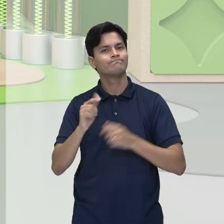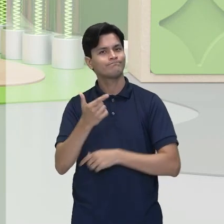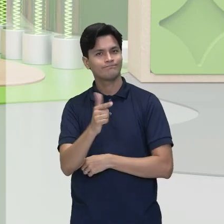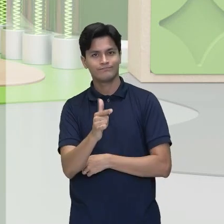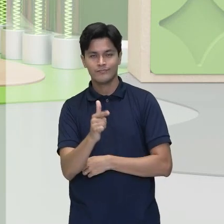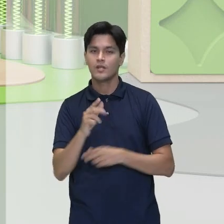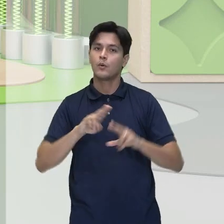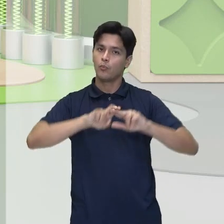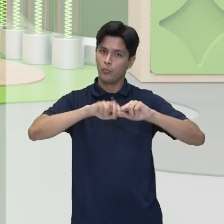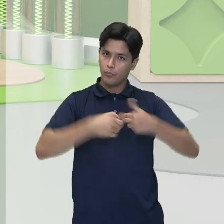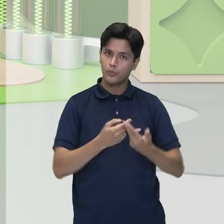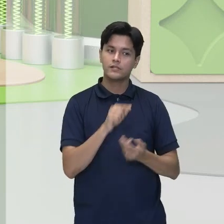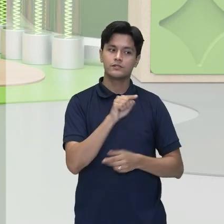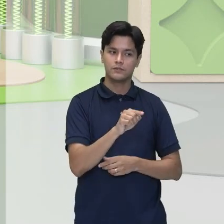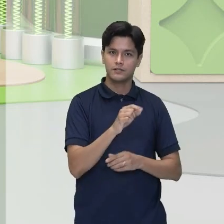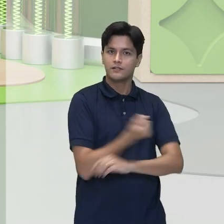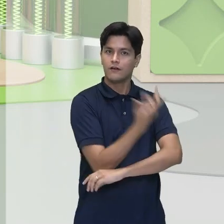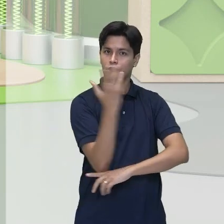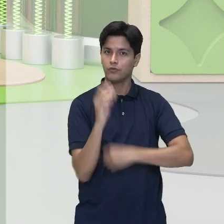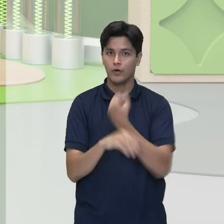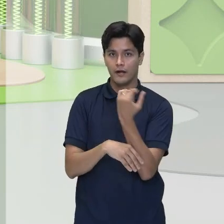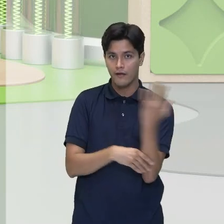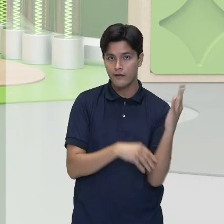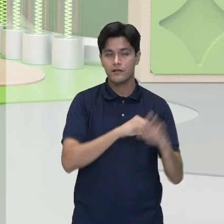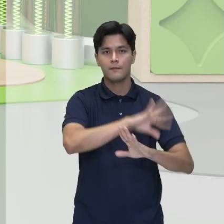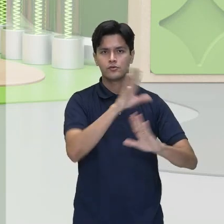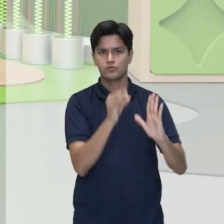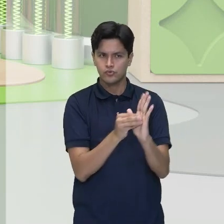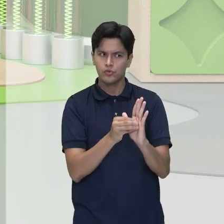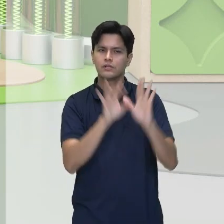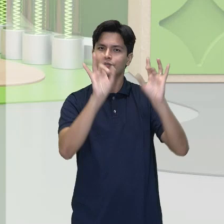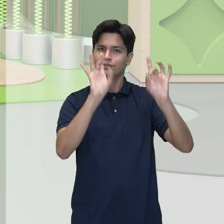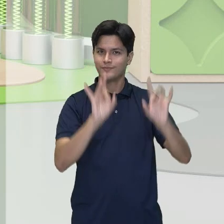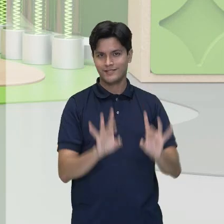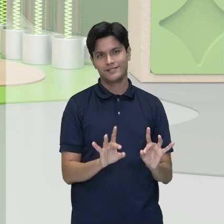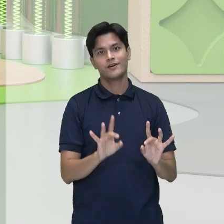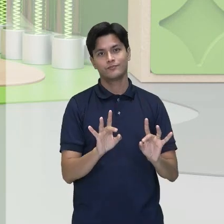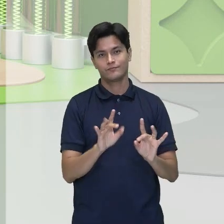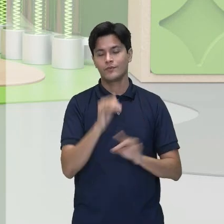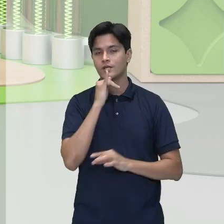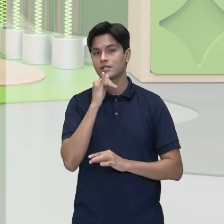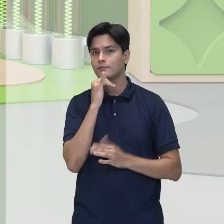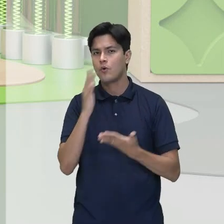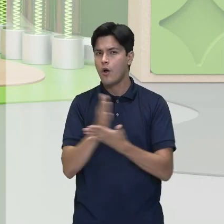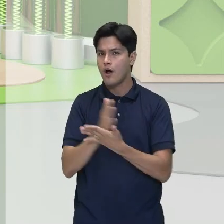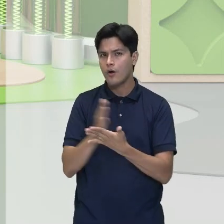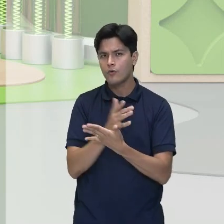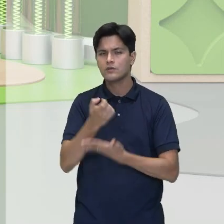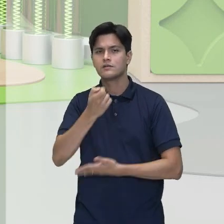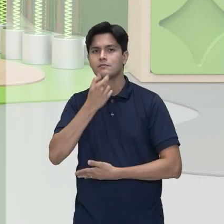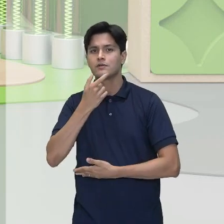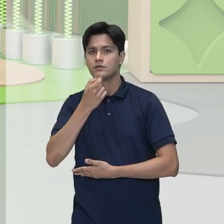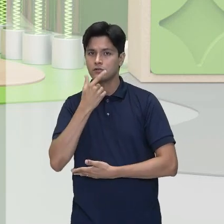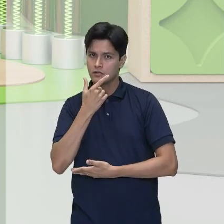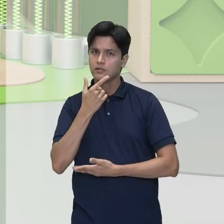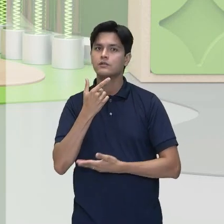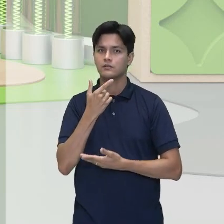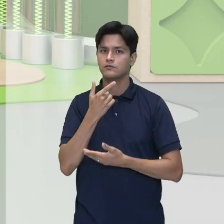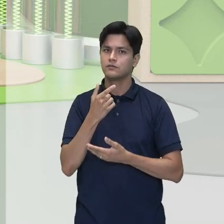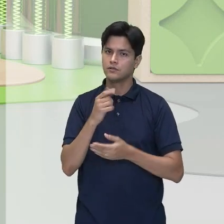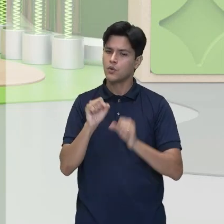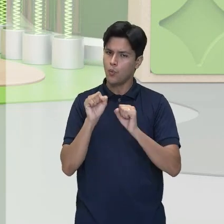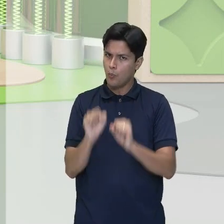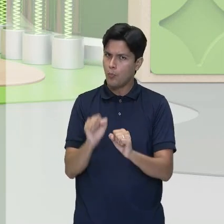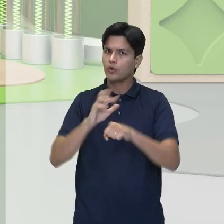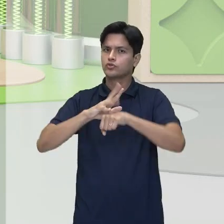especial e tão único. Só para você ter uma ideia, existem medicamentos que podem aí vir a curar